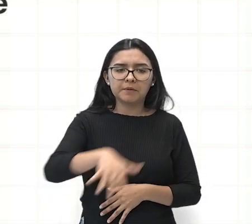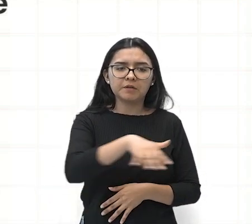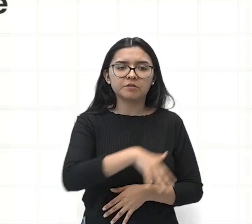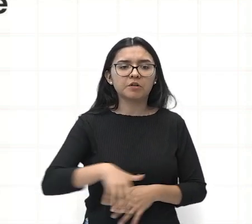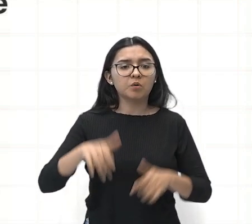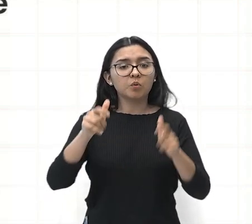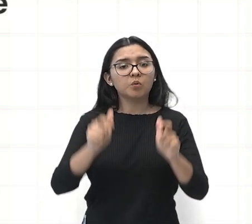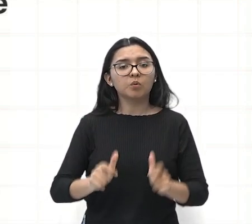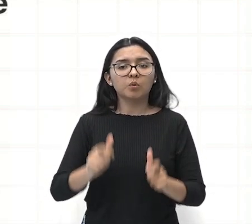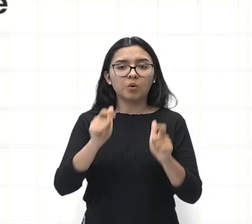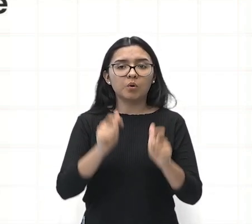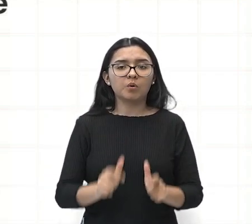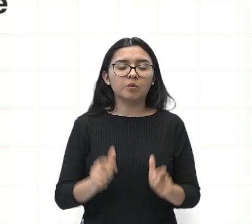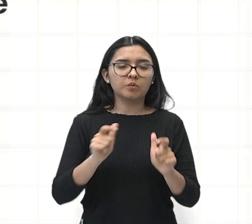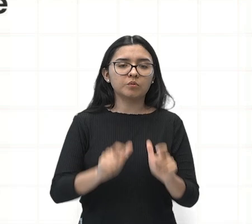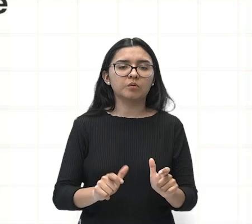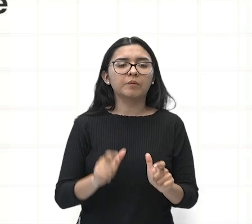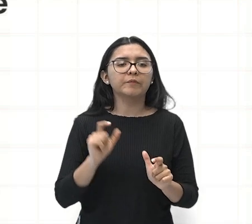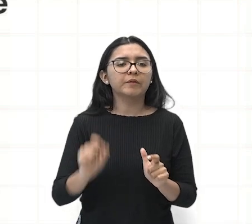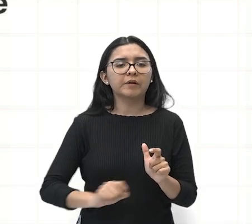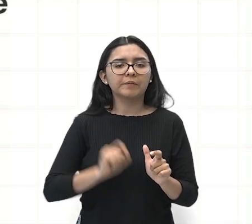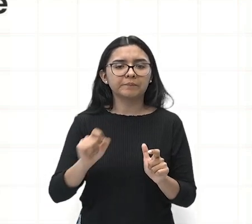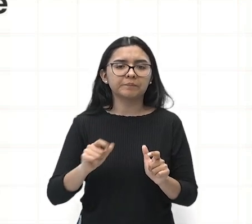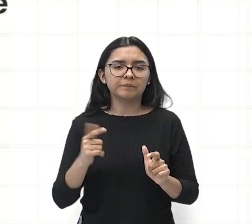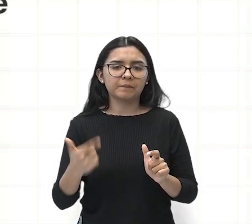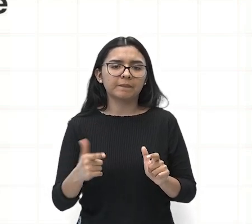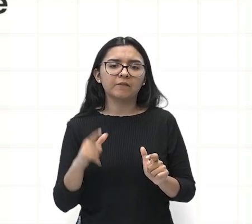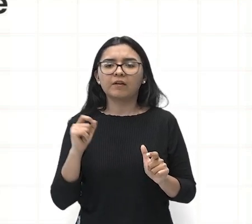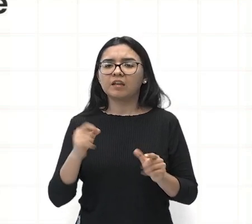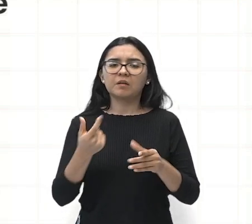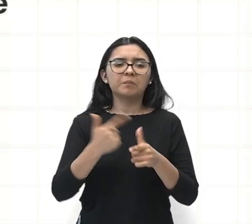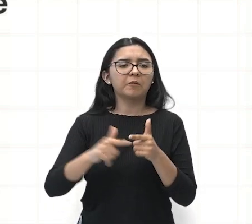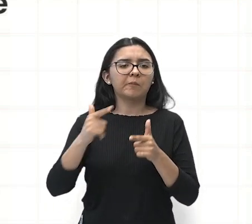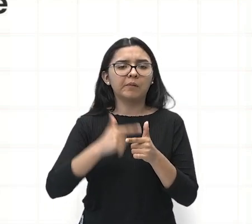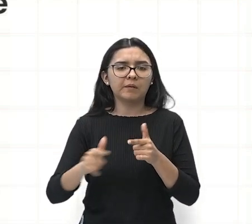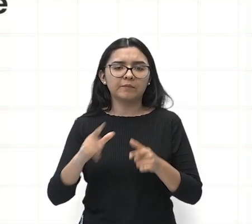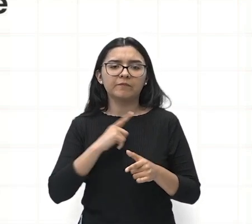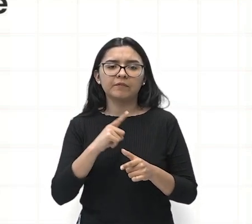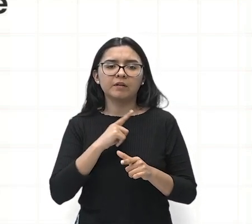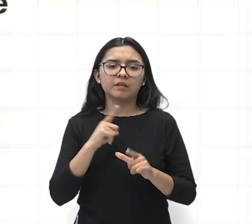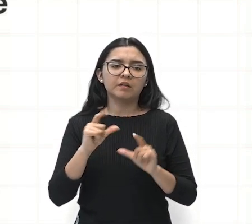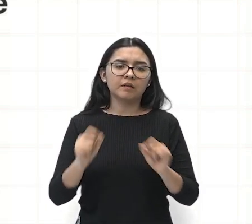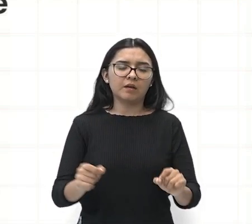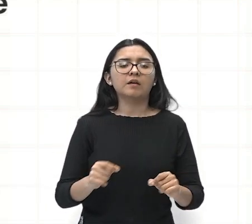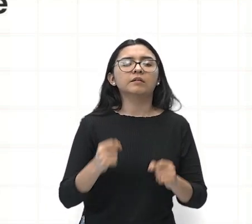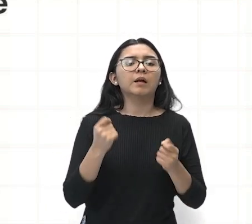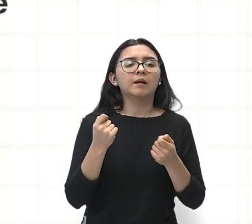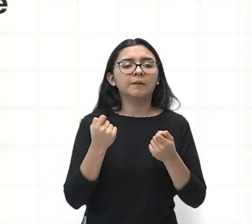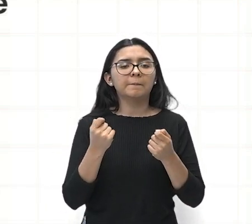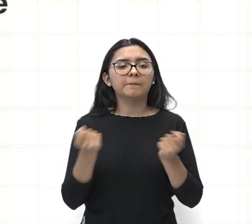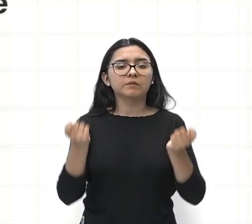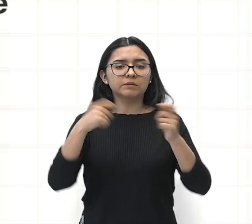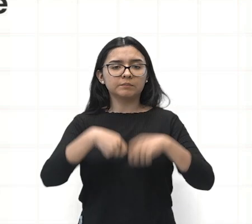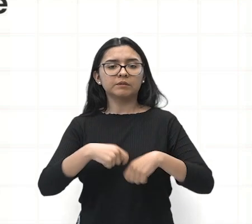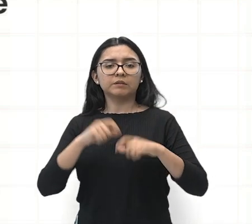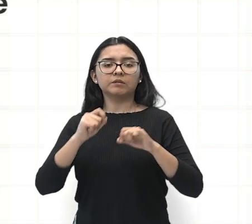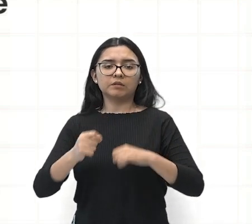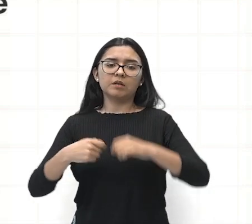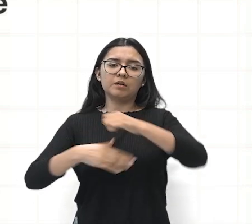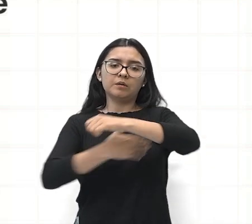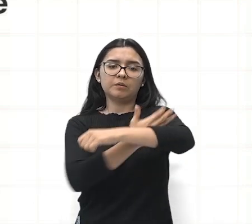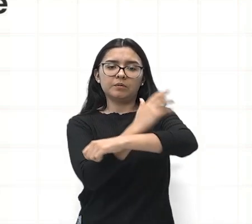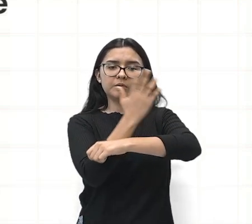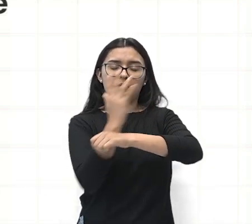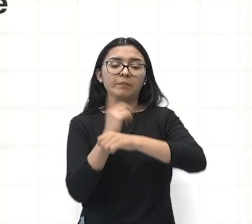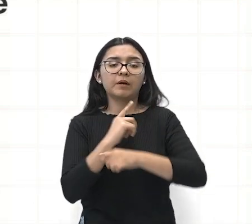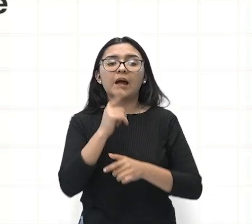local ali sem nenhum nível de interferência, vai fornecer serviços ecológicos, porque a purificação da